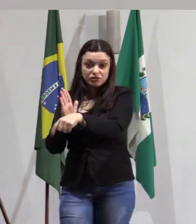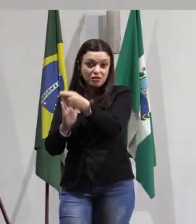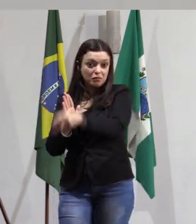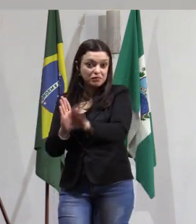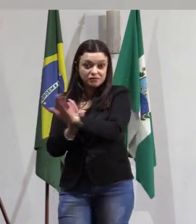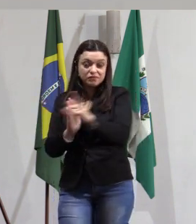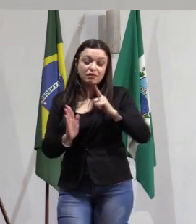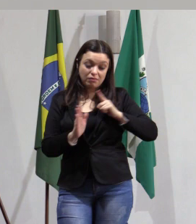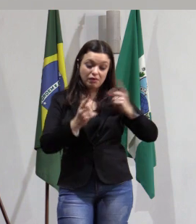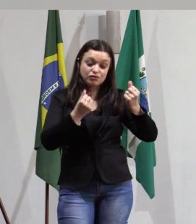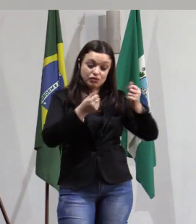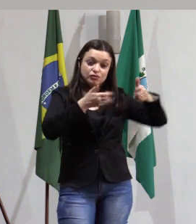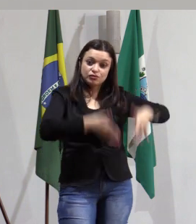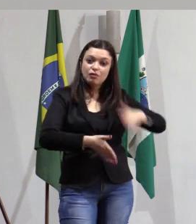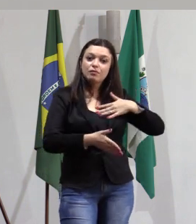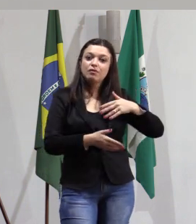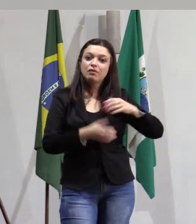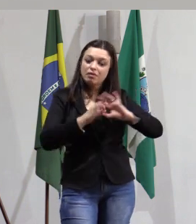recursos próprios.